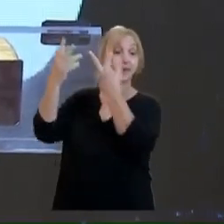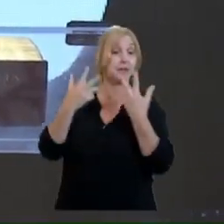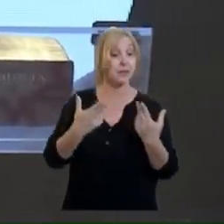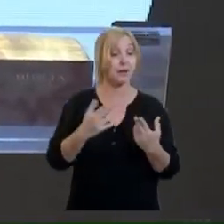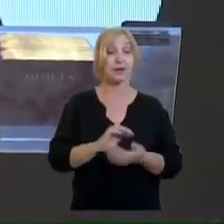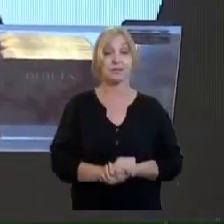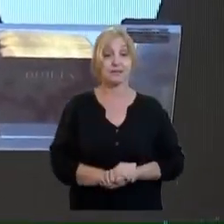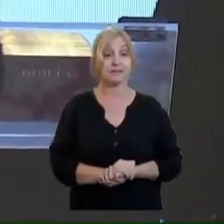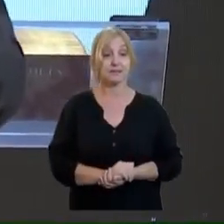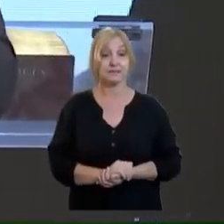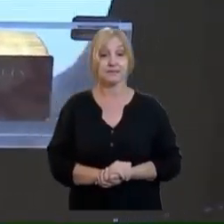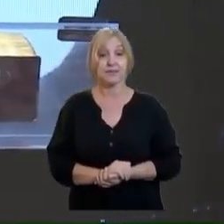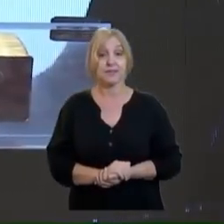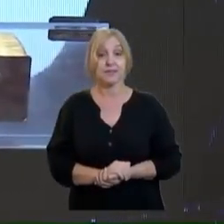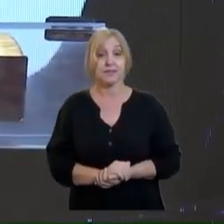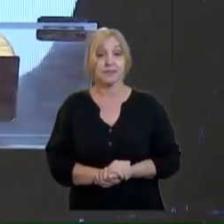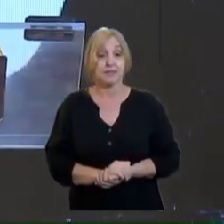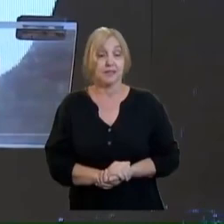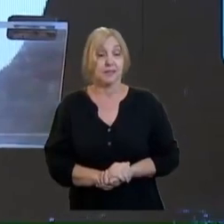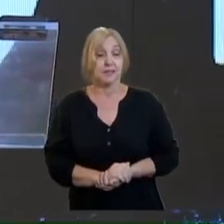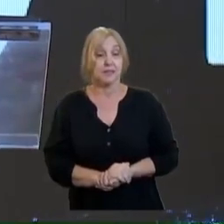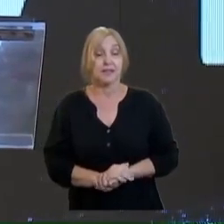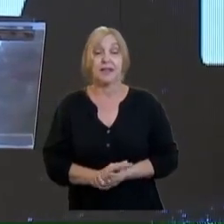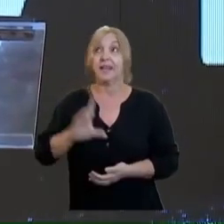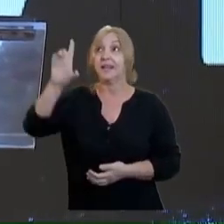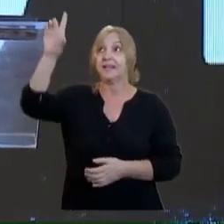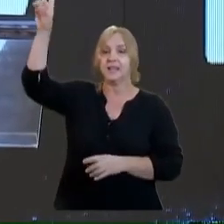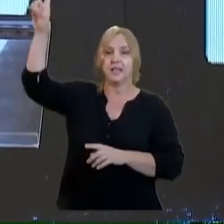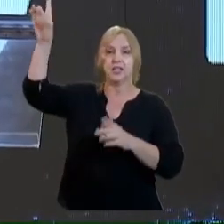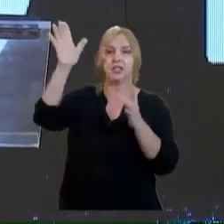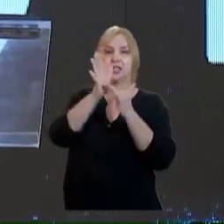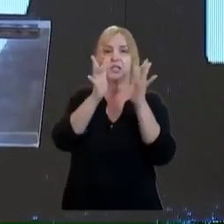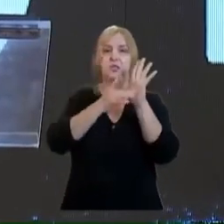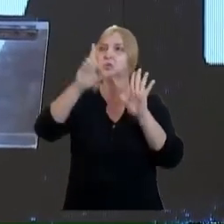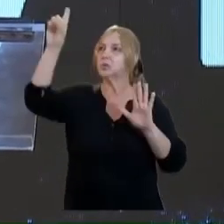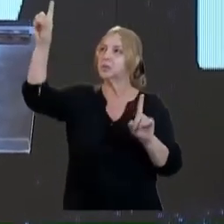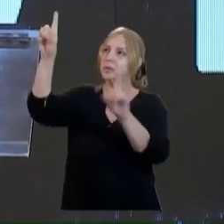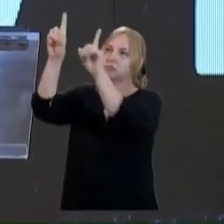coisas fazendo, ele diz: não sei o que faço, mas o Pai é em mim.